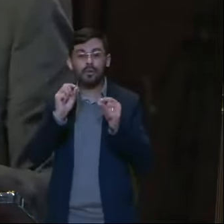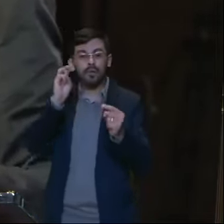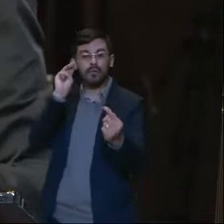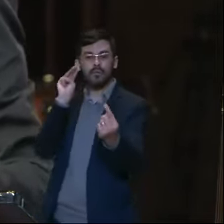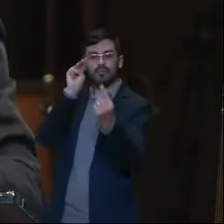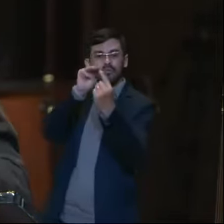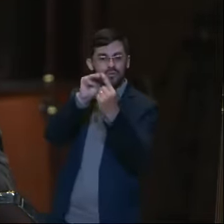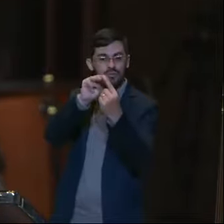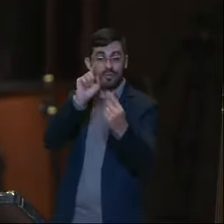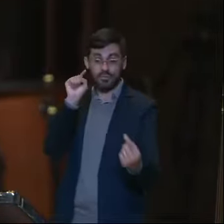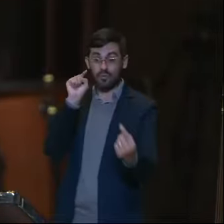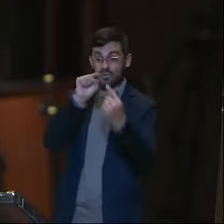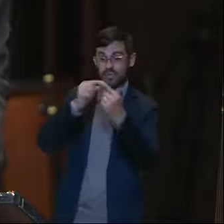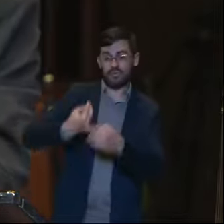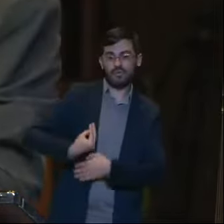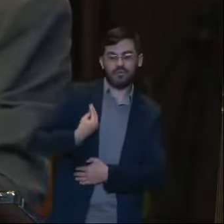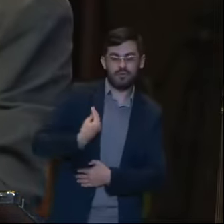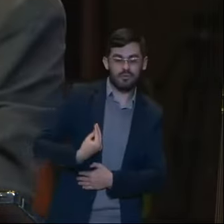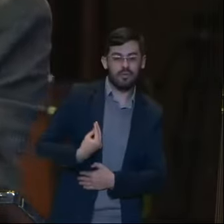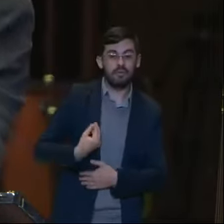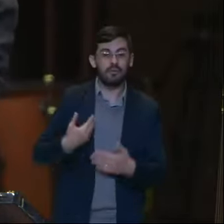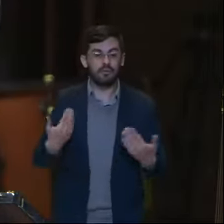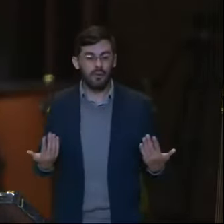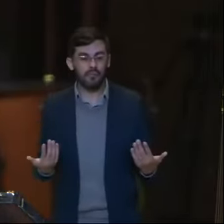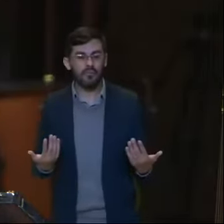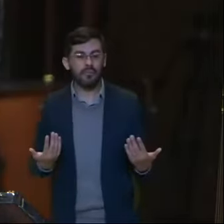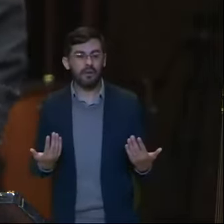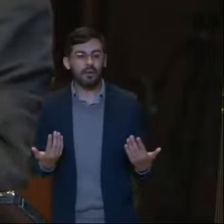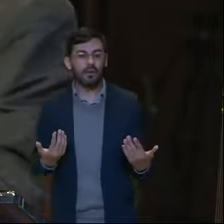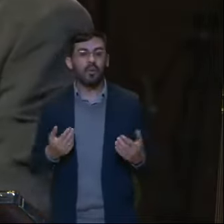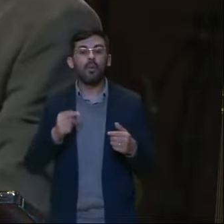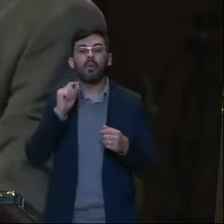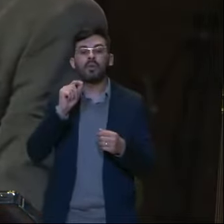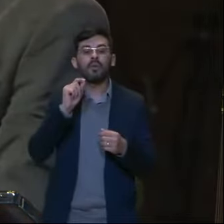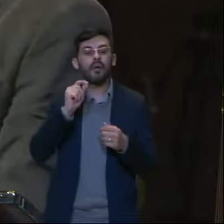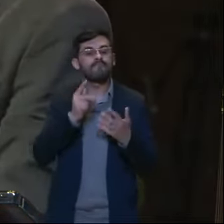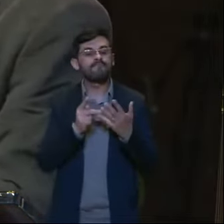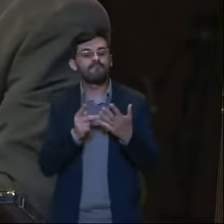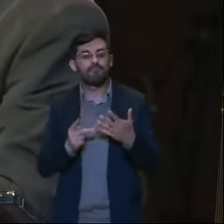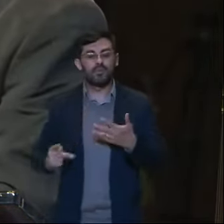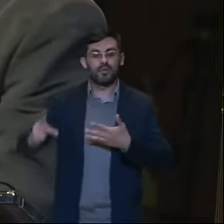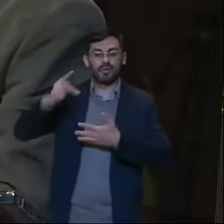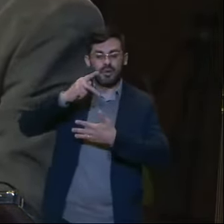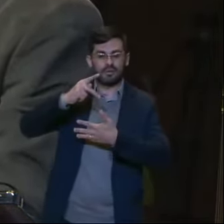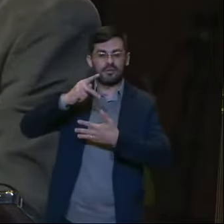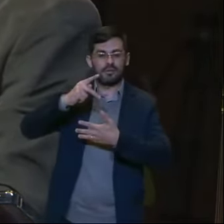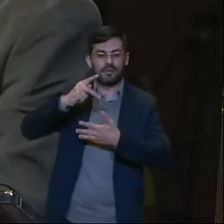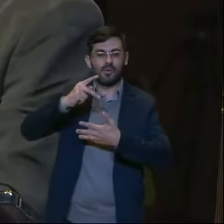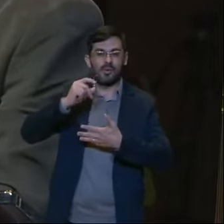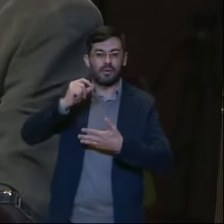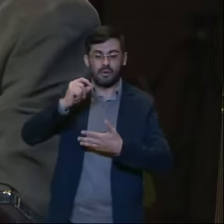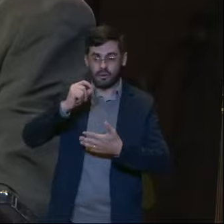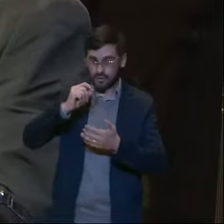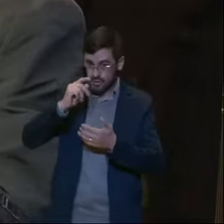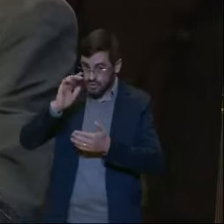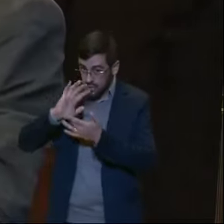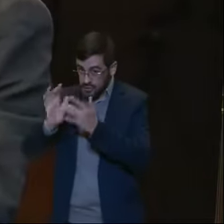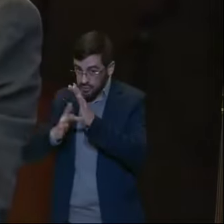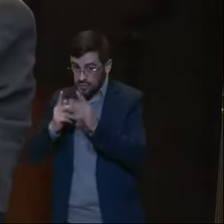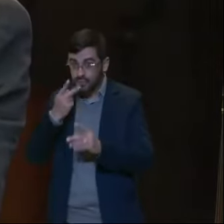vida. E a primeira coisa que Jesus começa a falar é sobre prioridades. Jesus fala que os seus discípulos, os seus filhos,